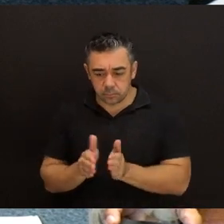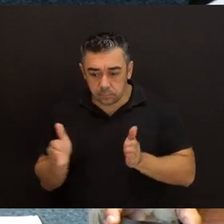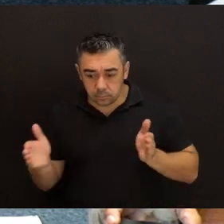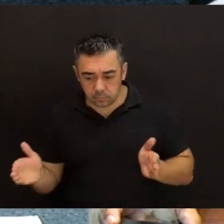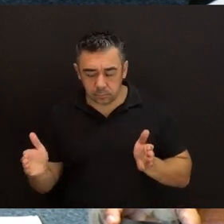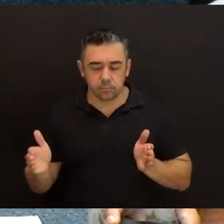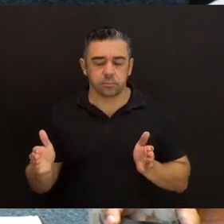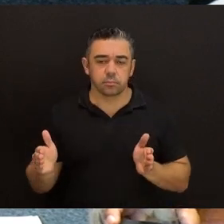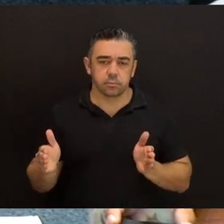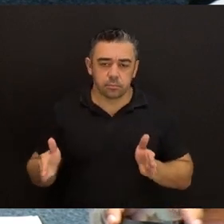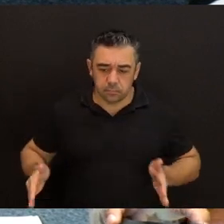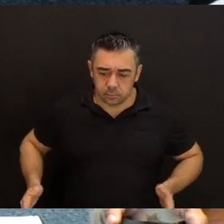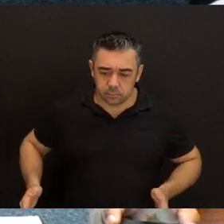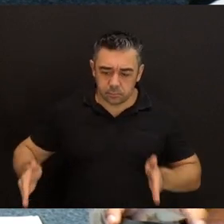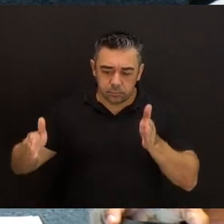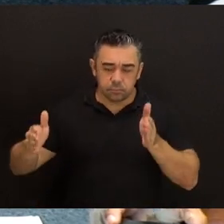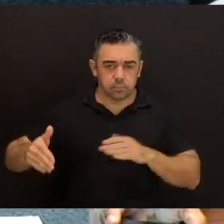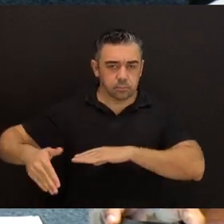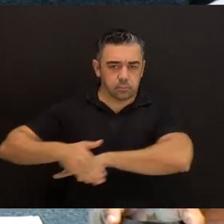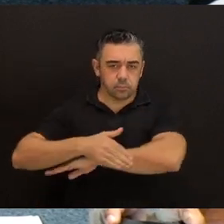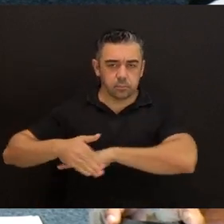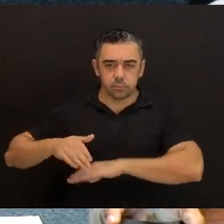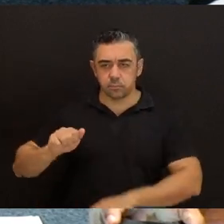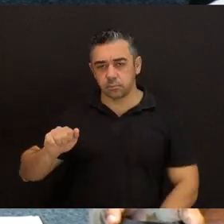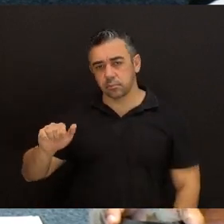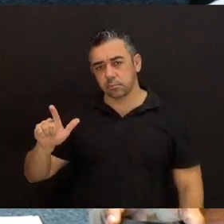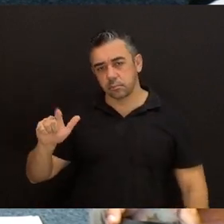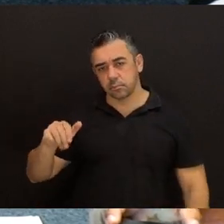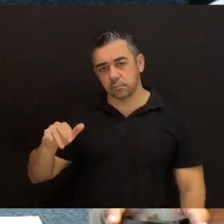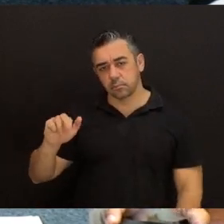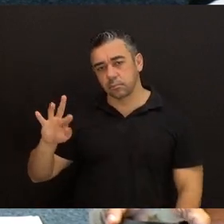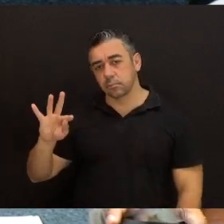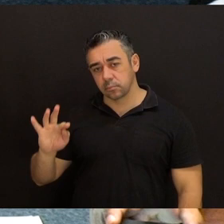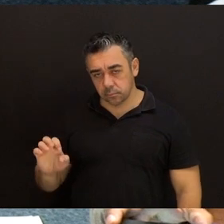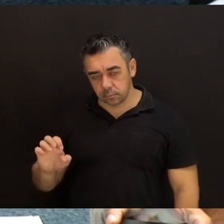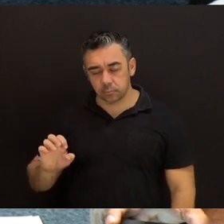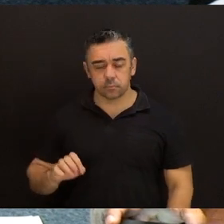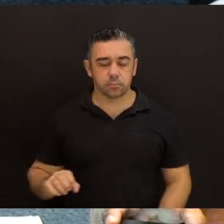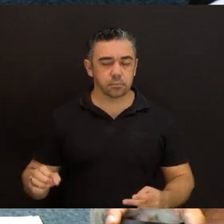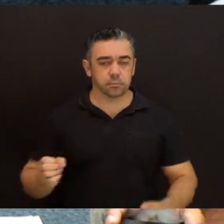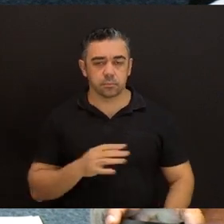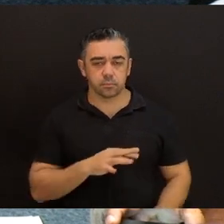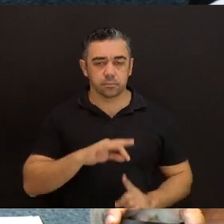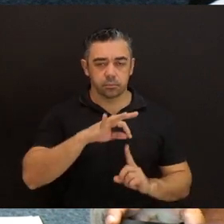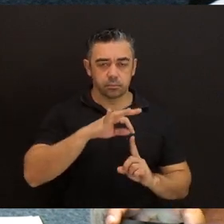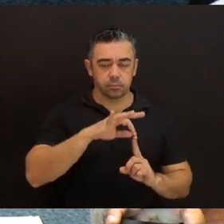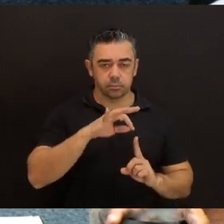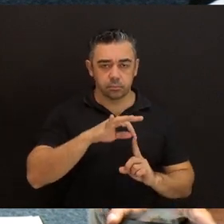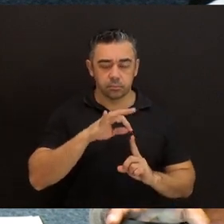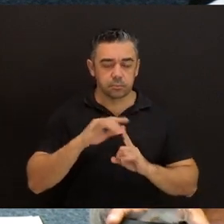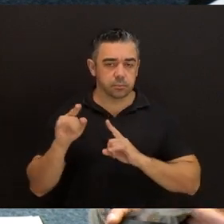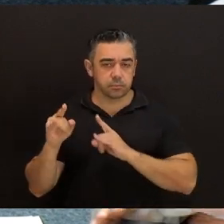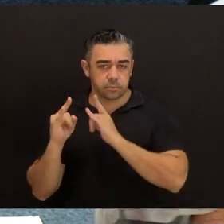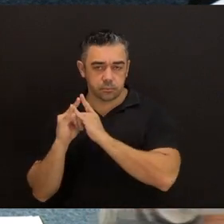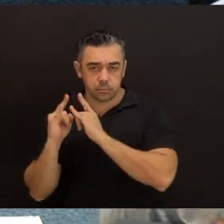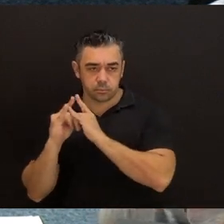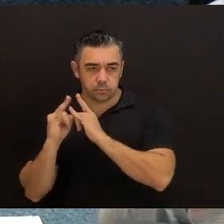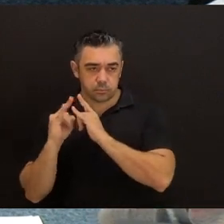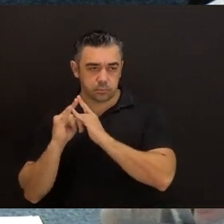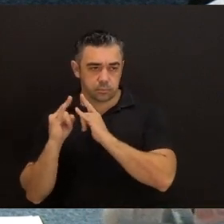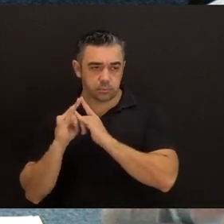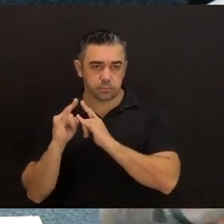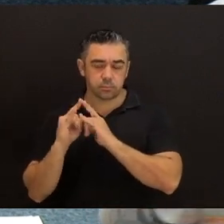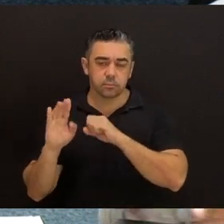parte do alagamento da Rua Almirante Alexandrino também temos a nova UBS dentro da grande Afonso Pena o best do conjunto